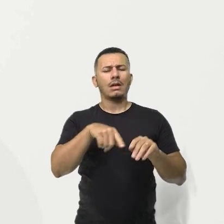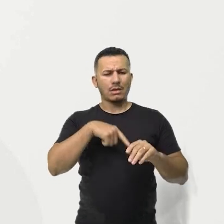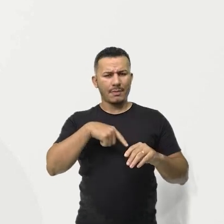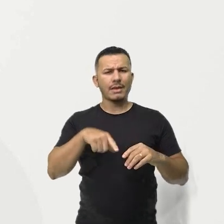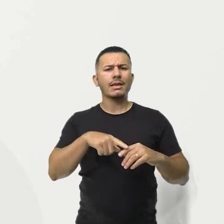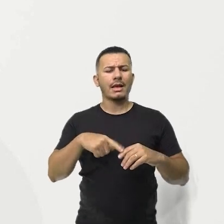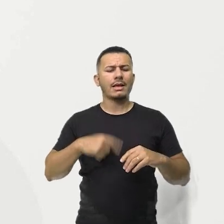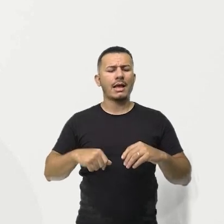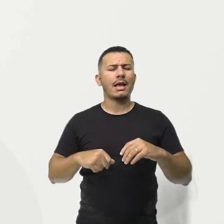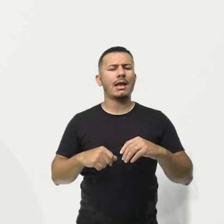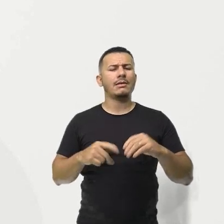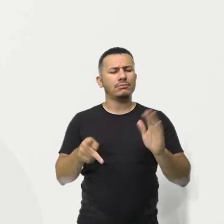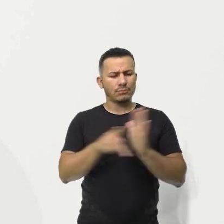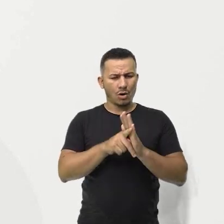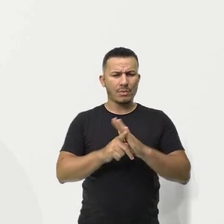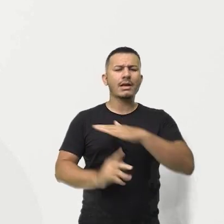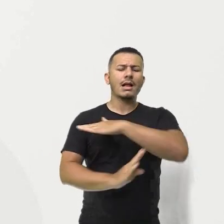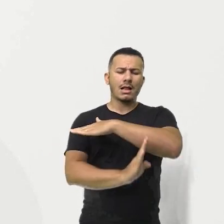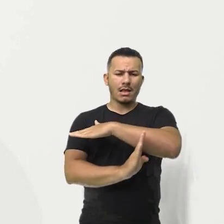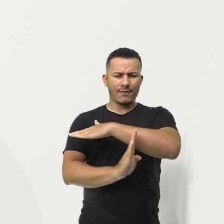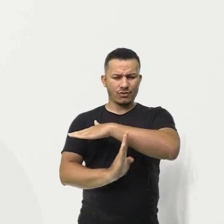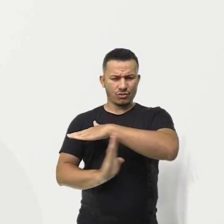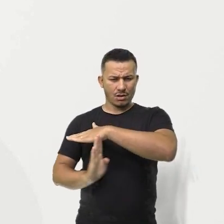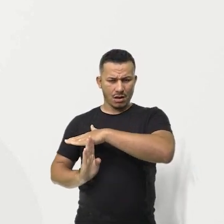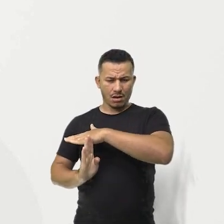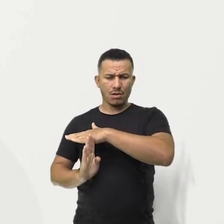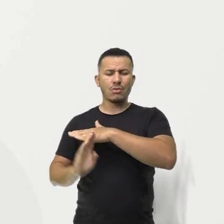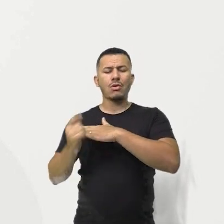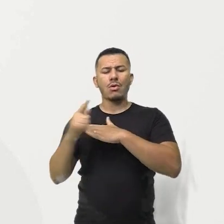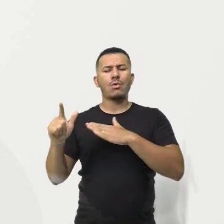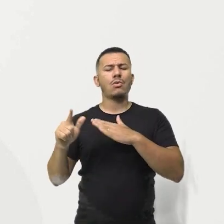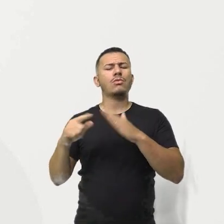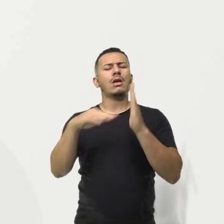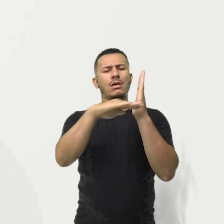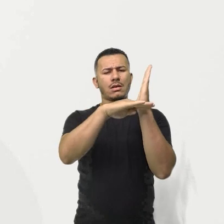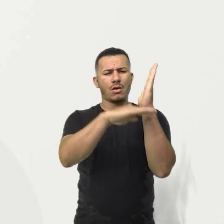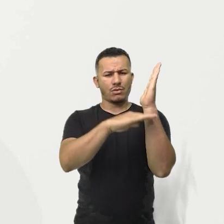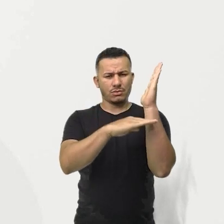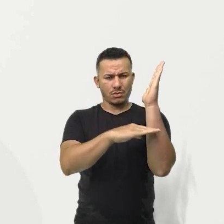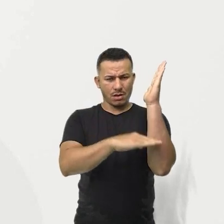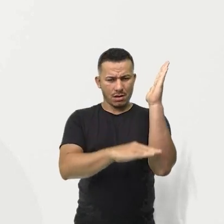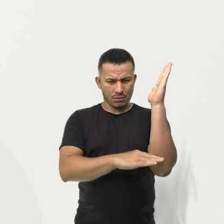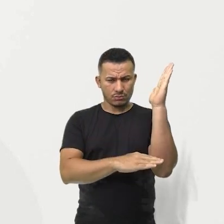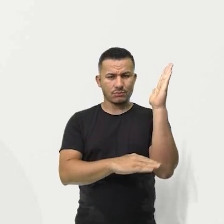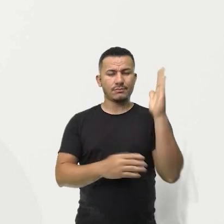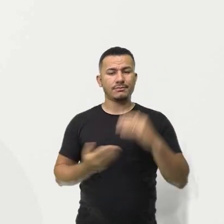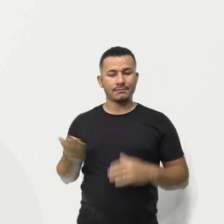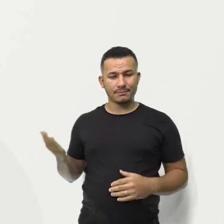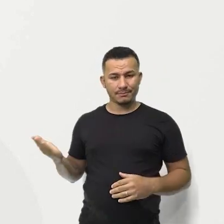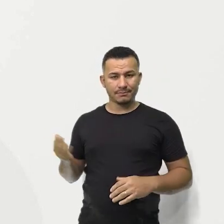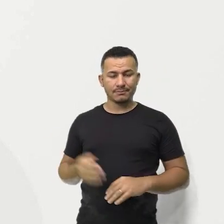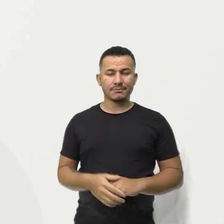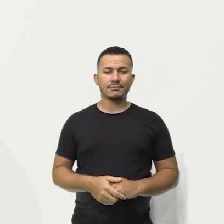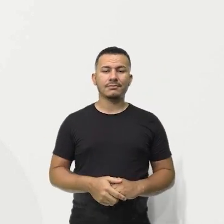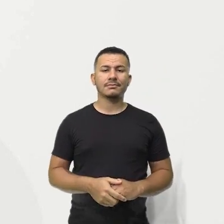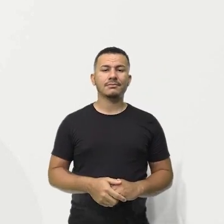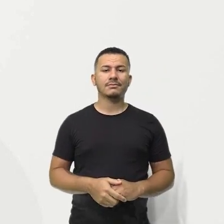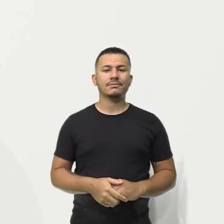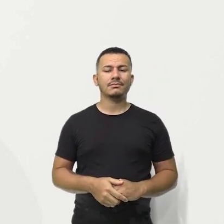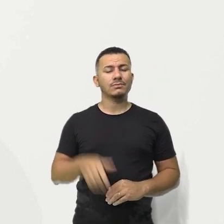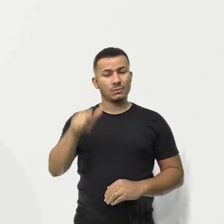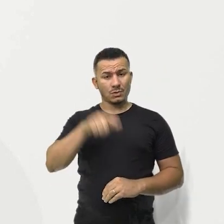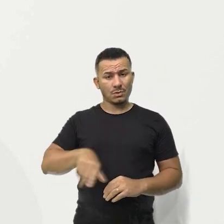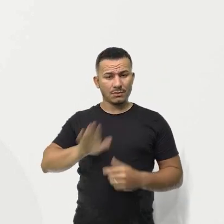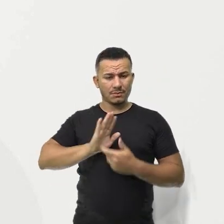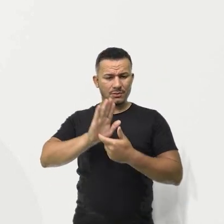que é uma na vertical, ó, e outra uma na vertical e outra na horizontal, tá legal? O professor vai mostrar aqui